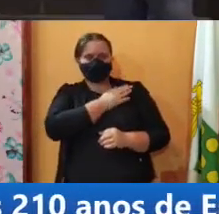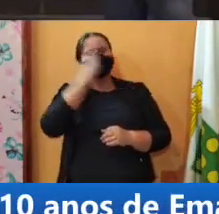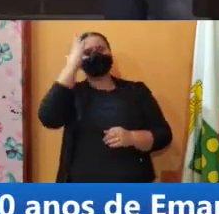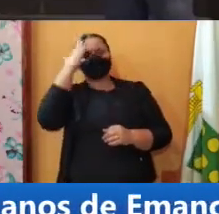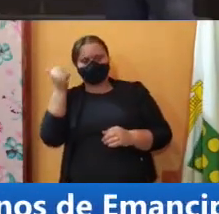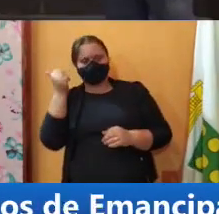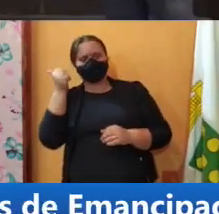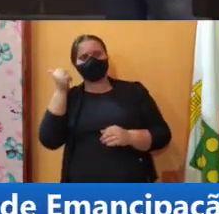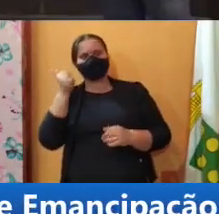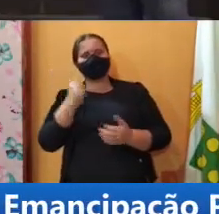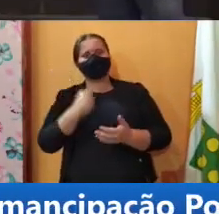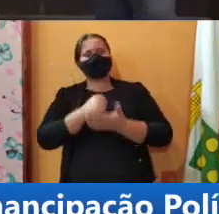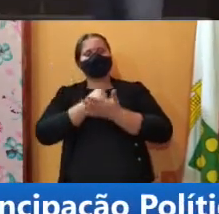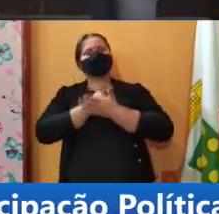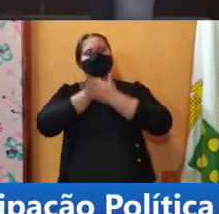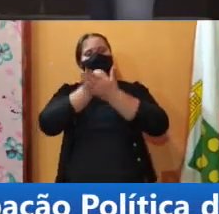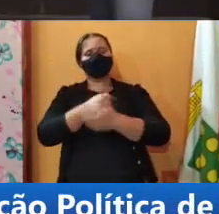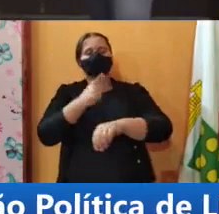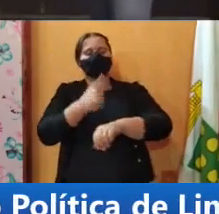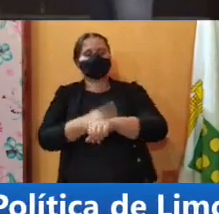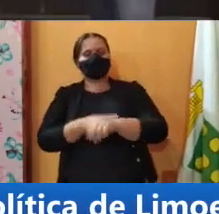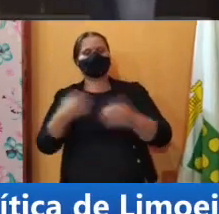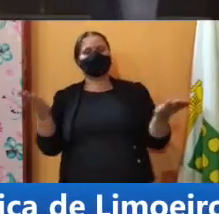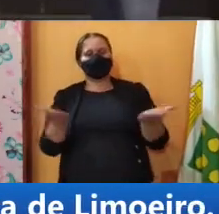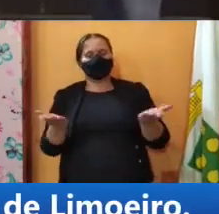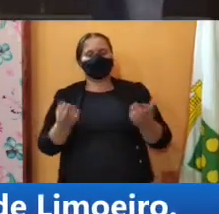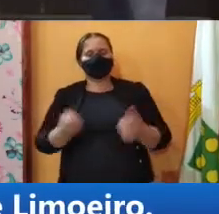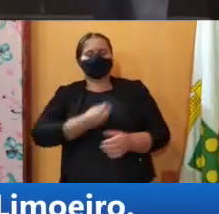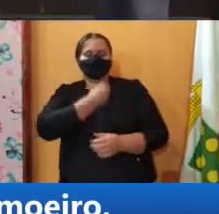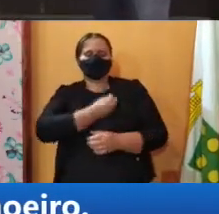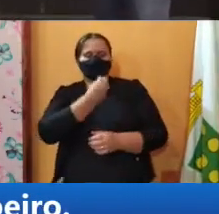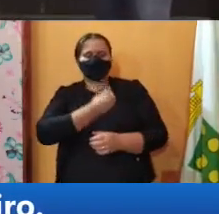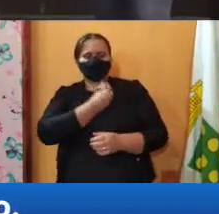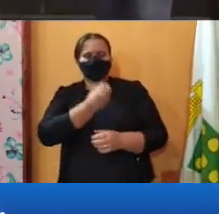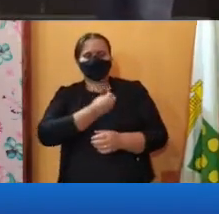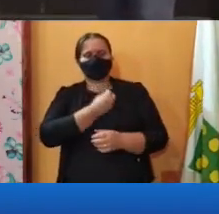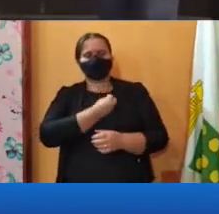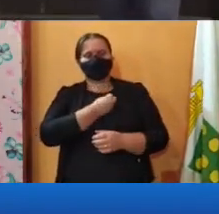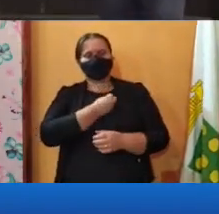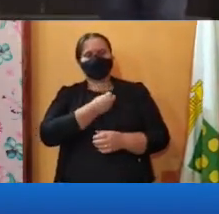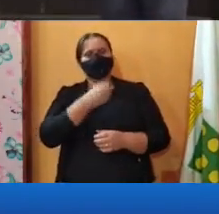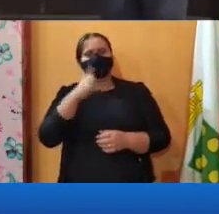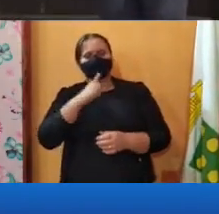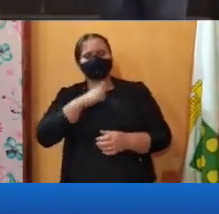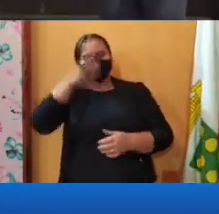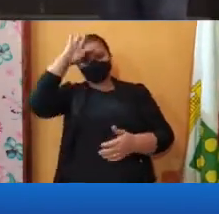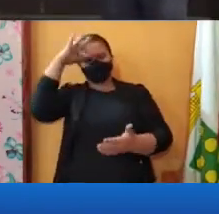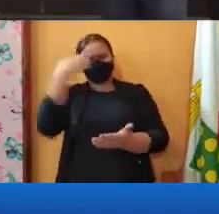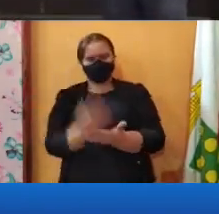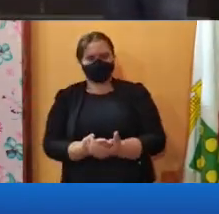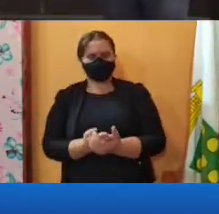que dedicar-se a esse momento vale mil vidas. David Akerte.